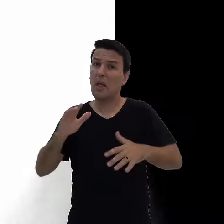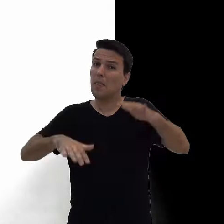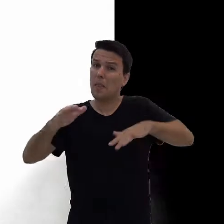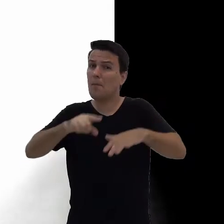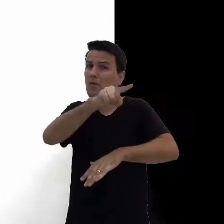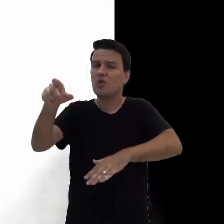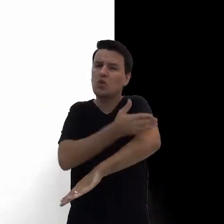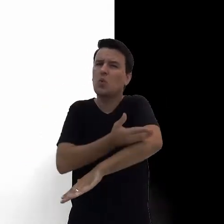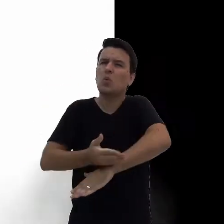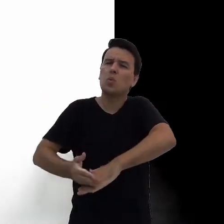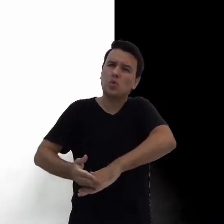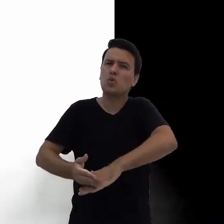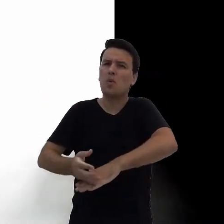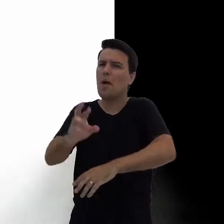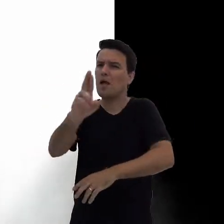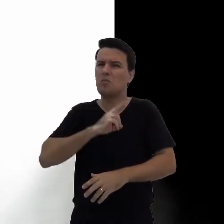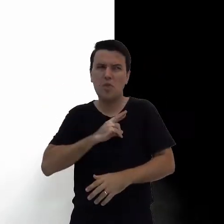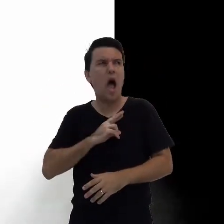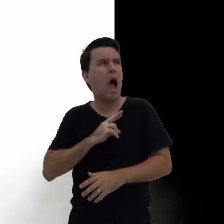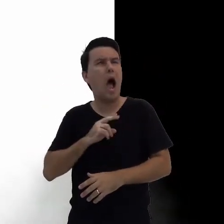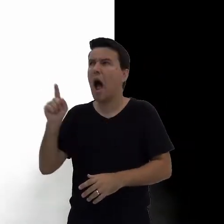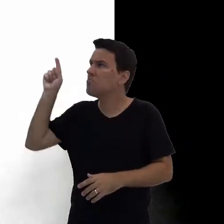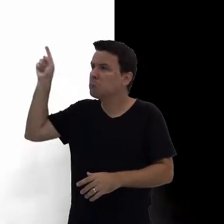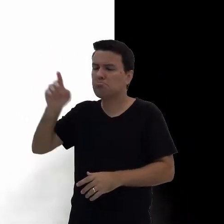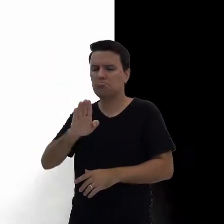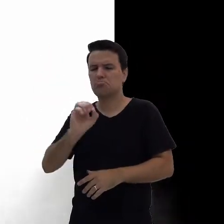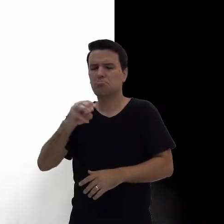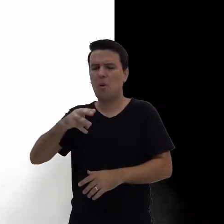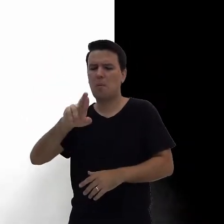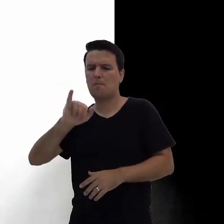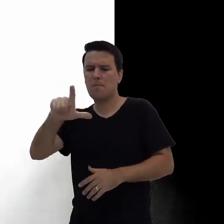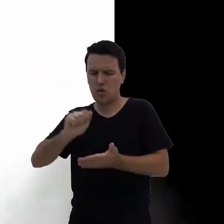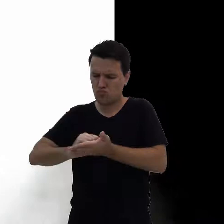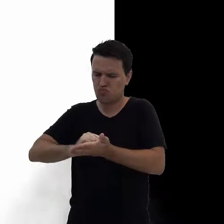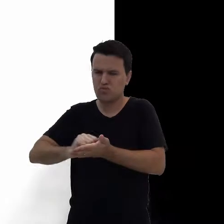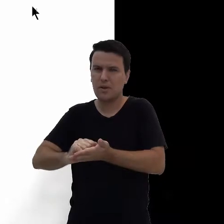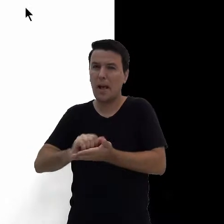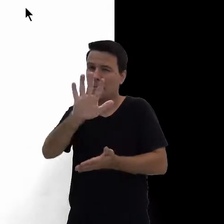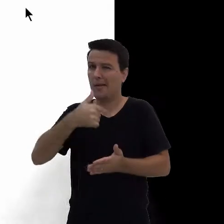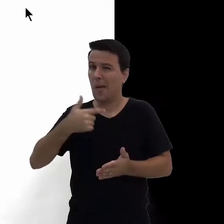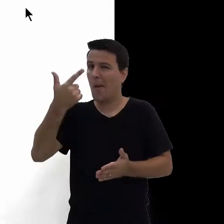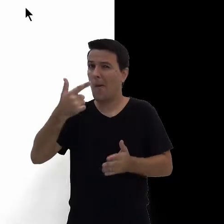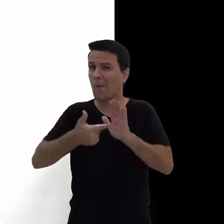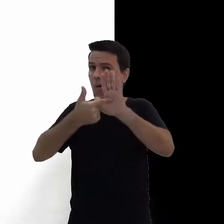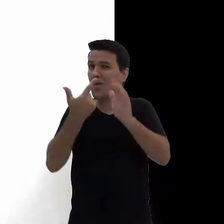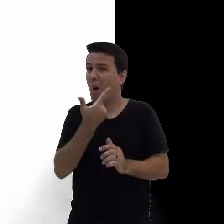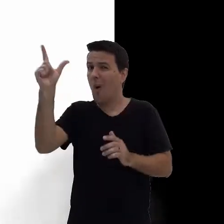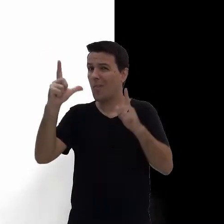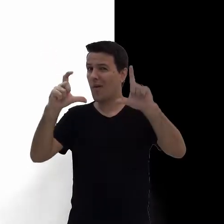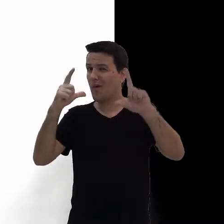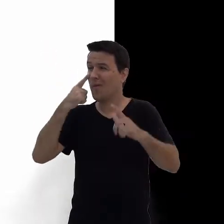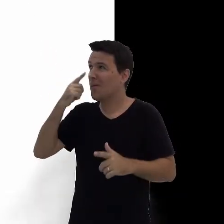Geralmente vocês diriam que isso é Bombril. Mas então, eu mostraria para vocês uma outra